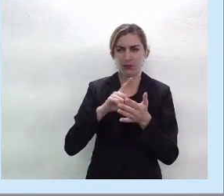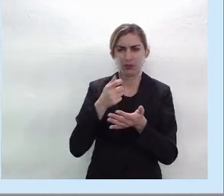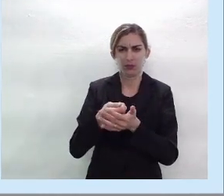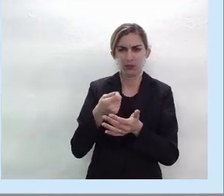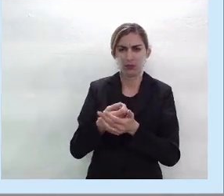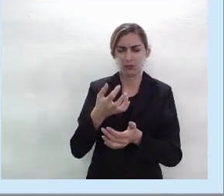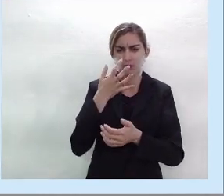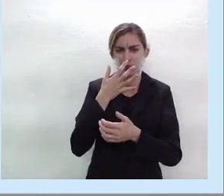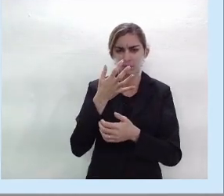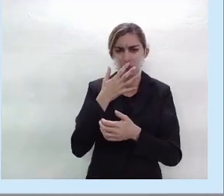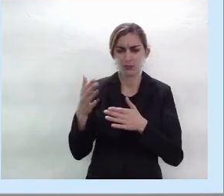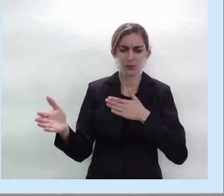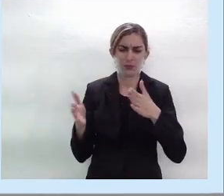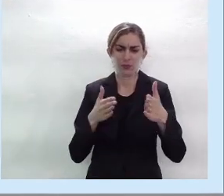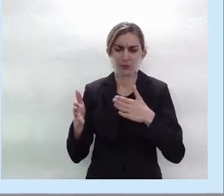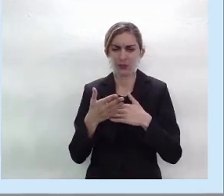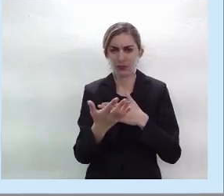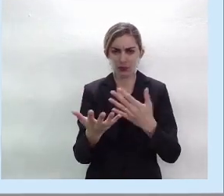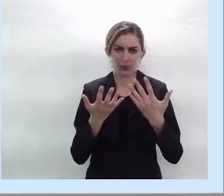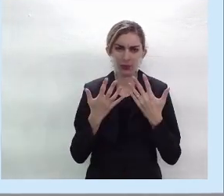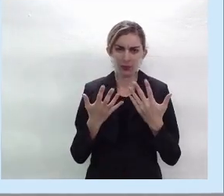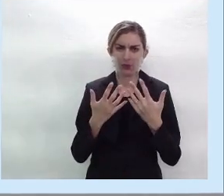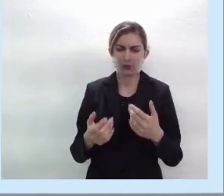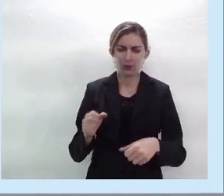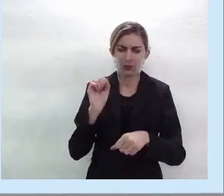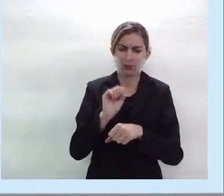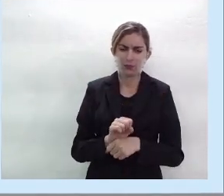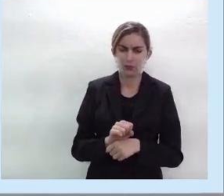poder assistir. Vocês podem assistir o momento que